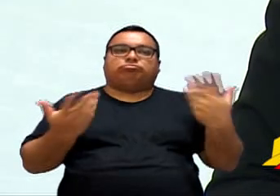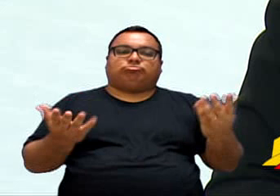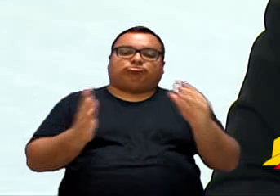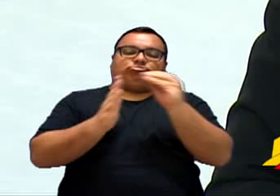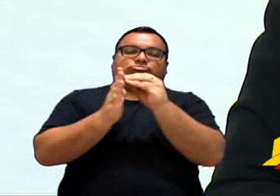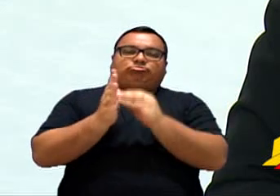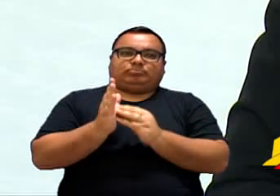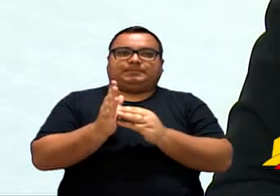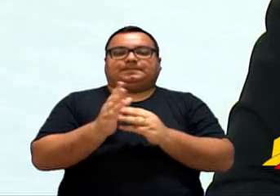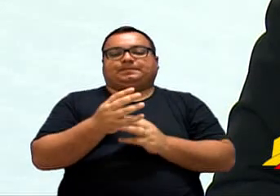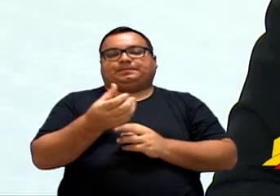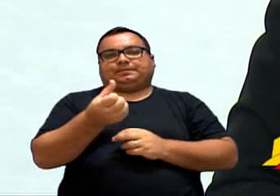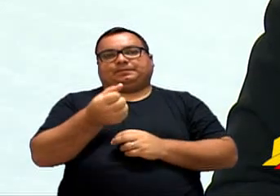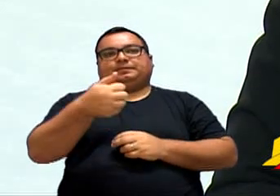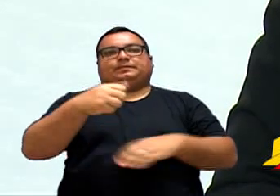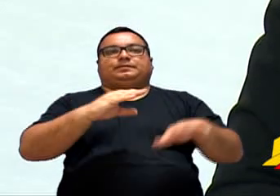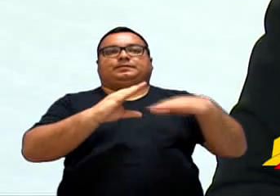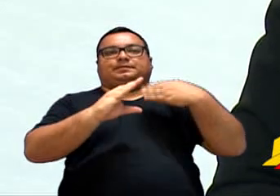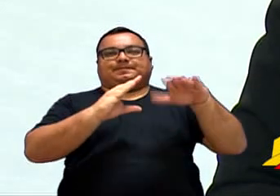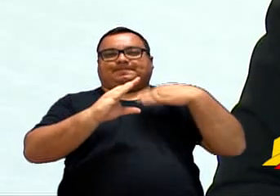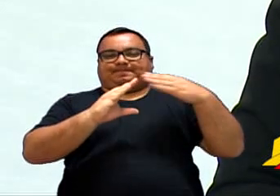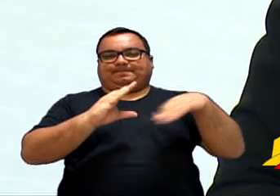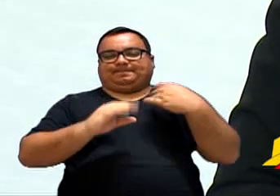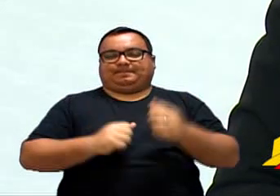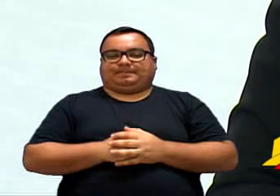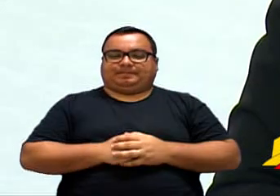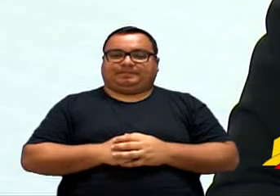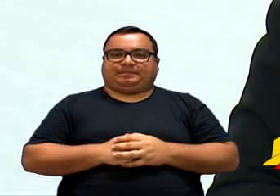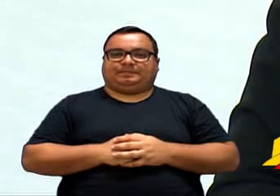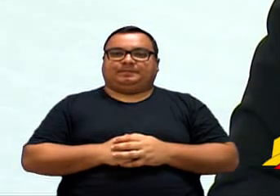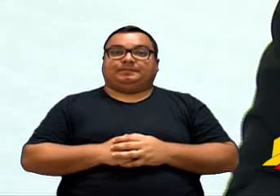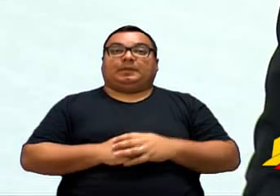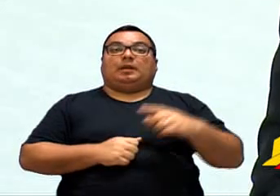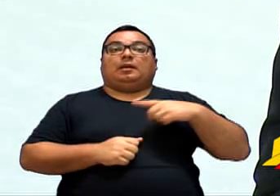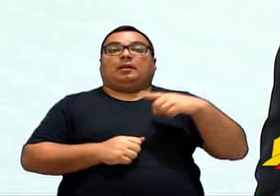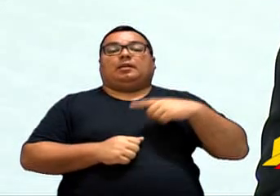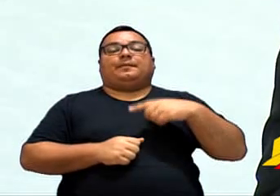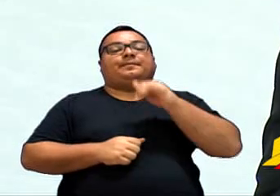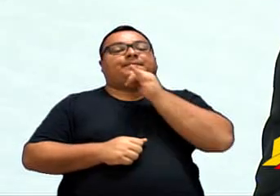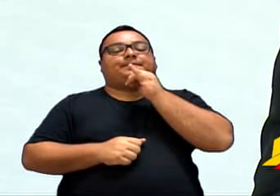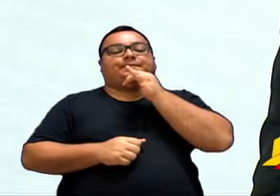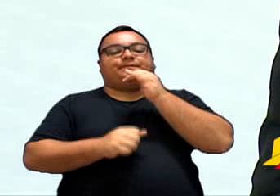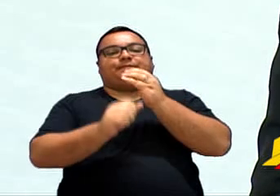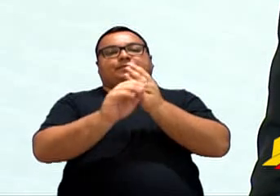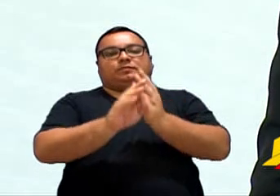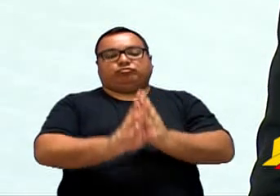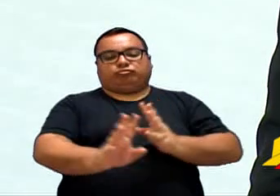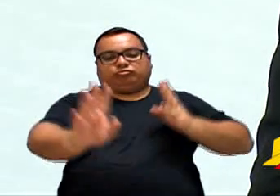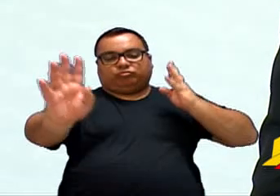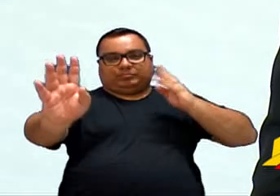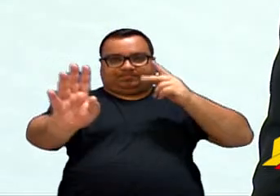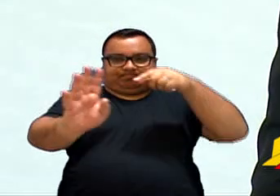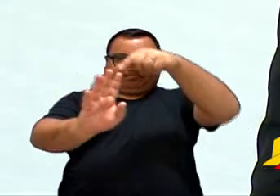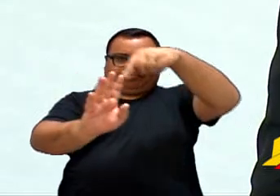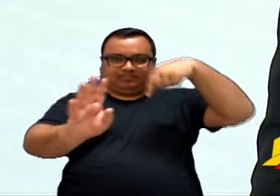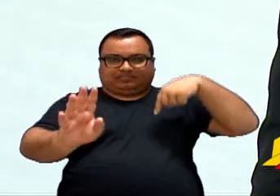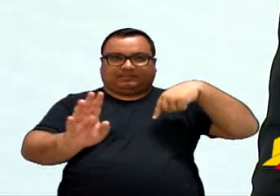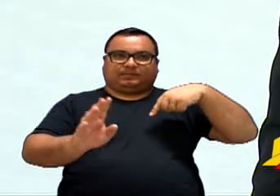Entre as pessoas que aguardam chamamento para a realização de cirurgia, existe a possibilidade de exames e consultas